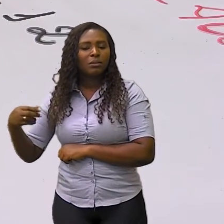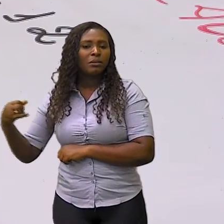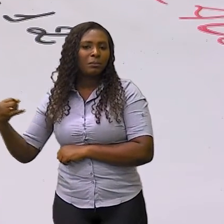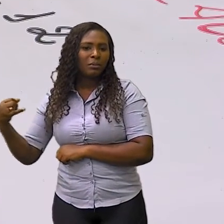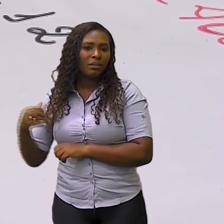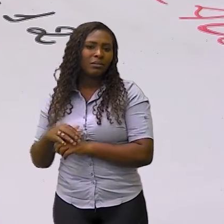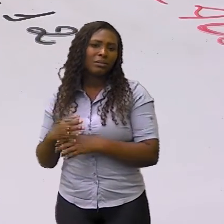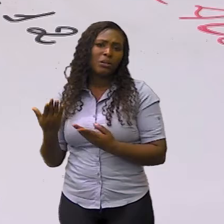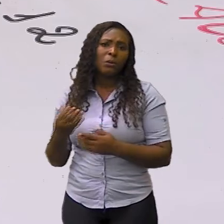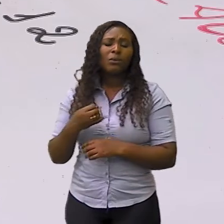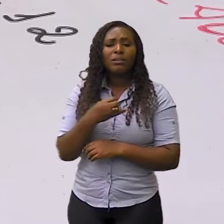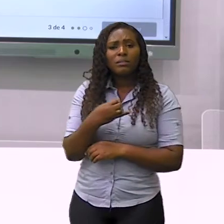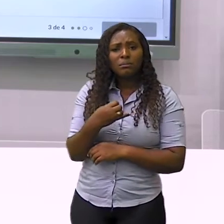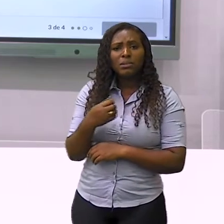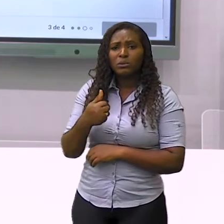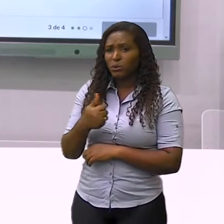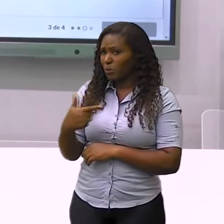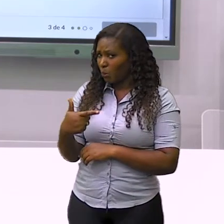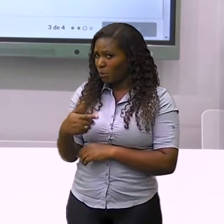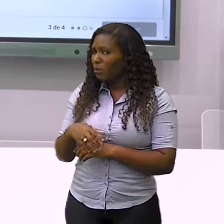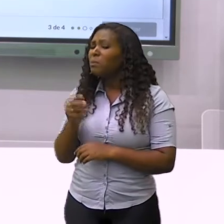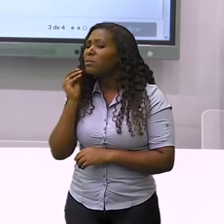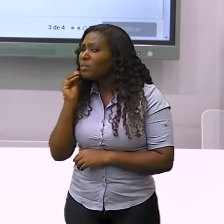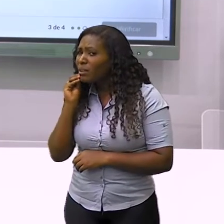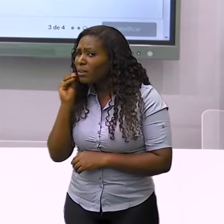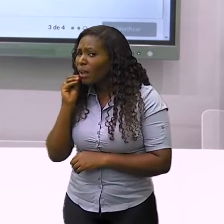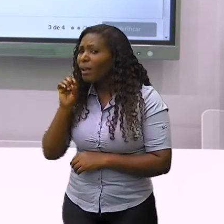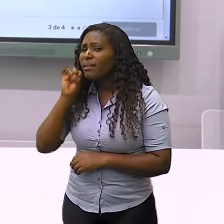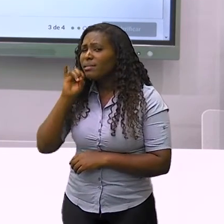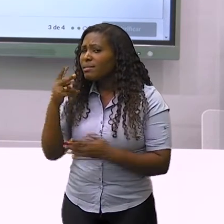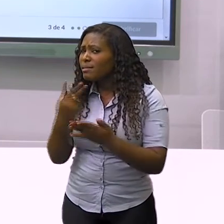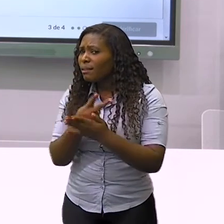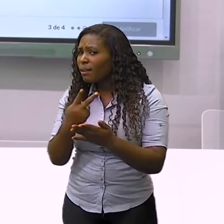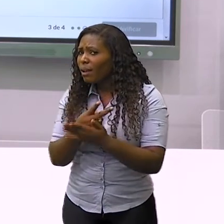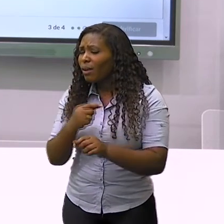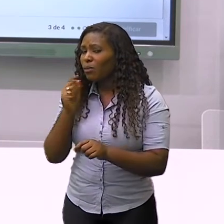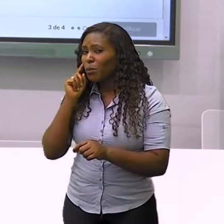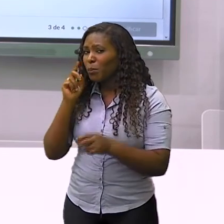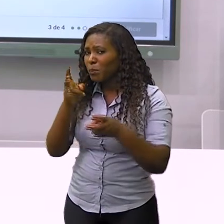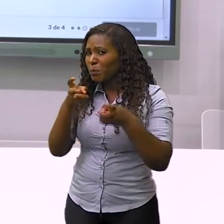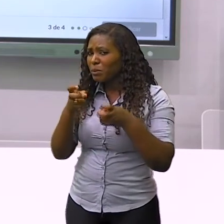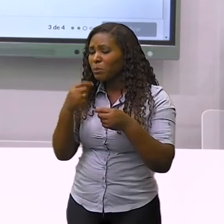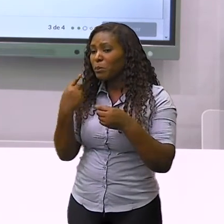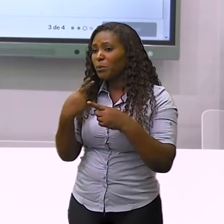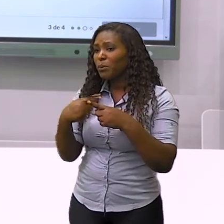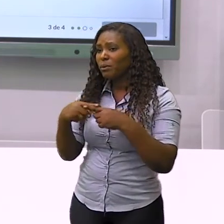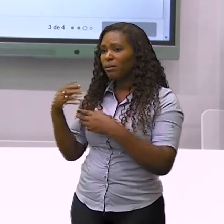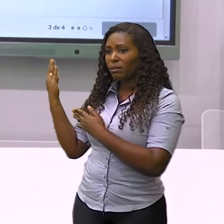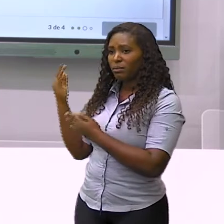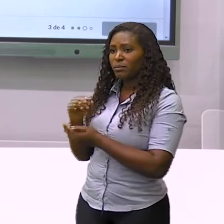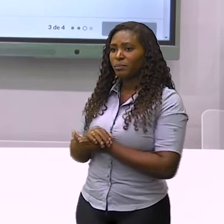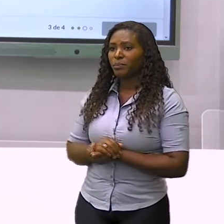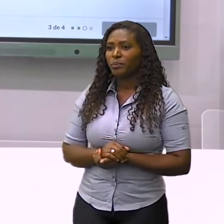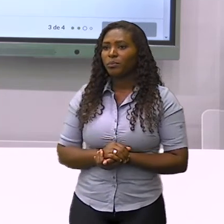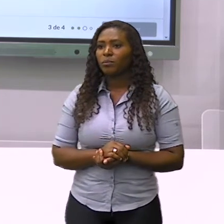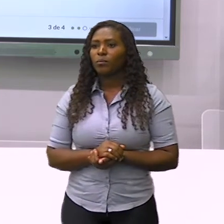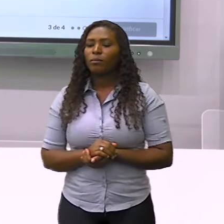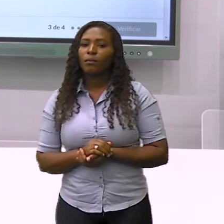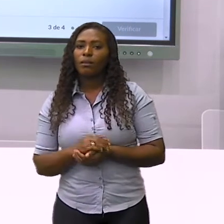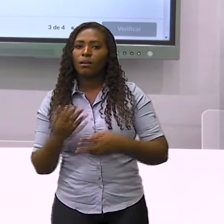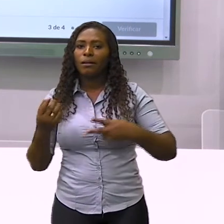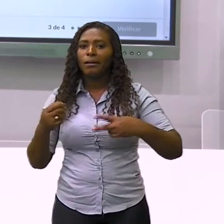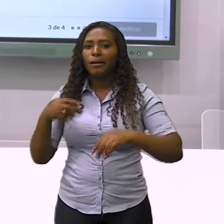Pode ter uma raiz ou duas diferentes ou nenhuma. Mas se eu pegar a